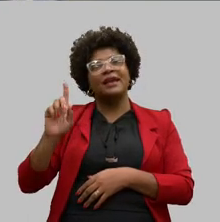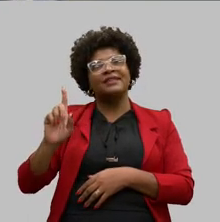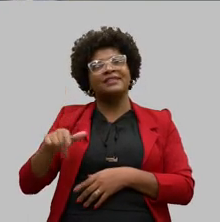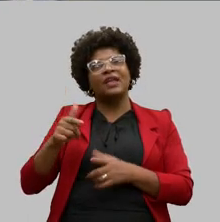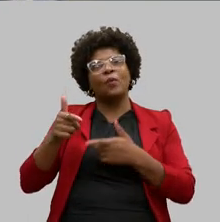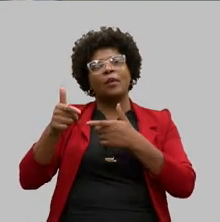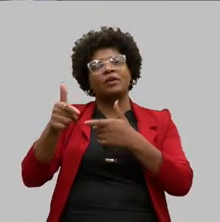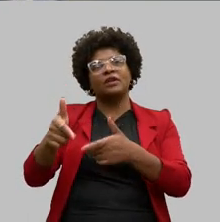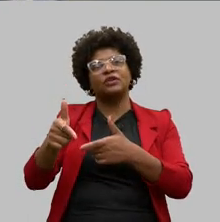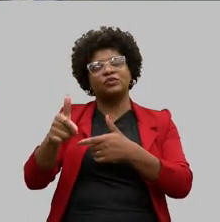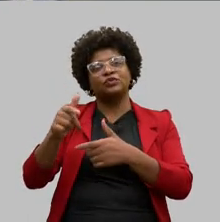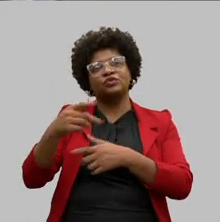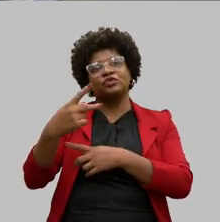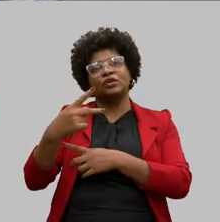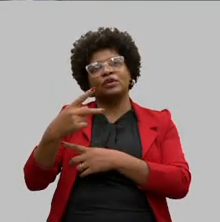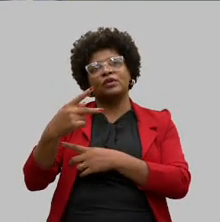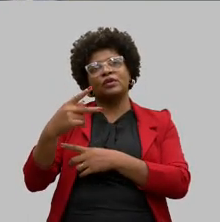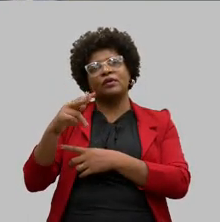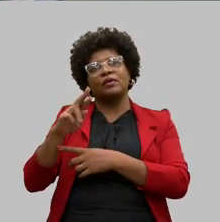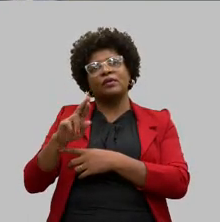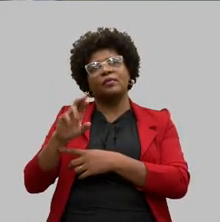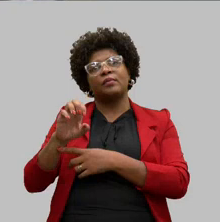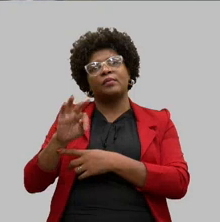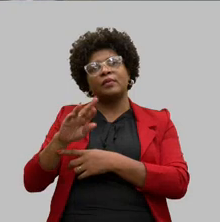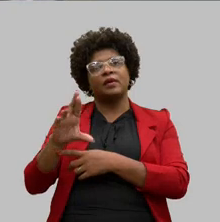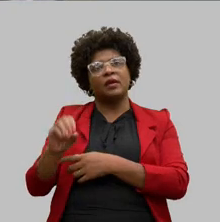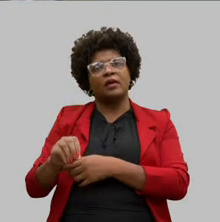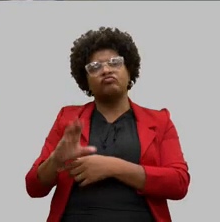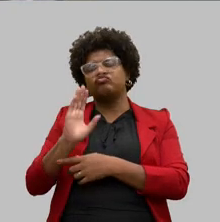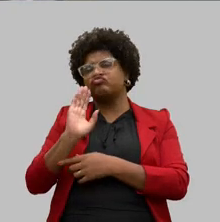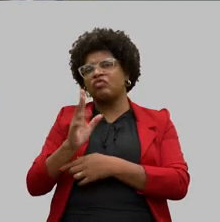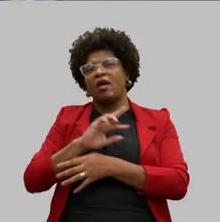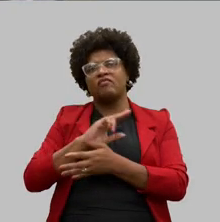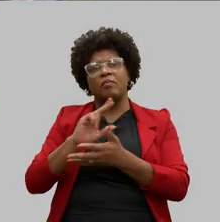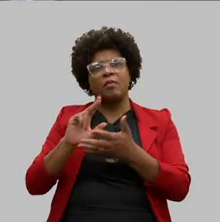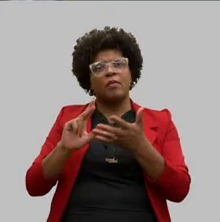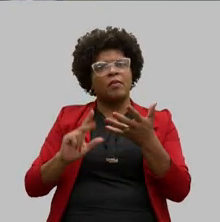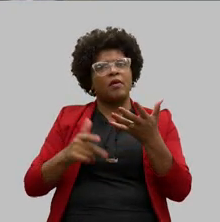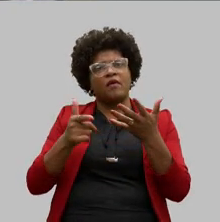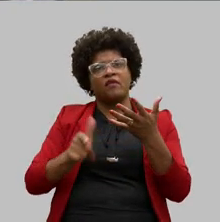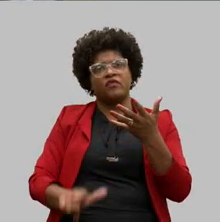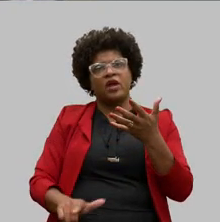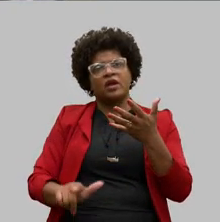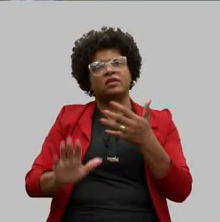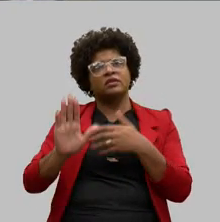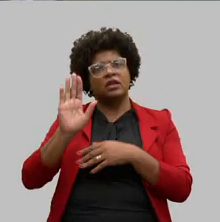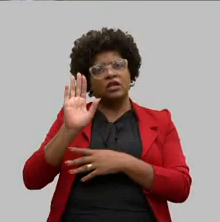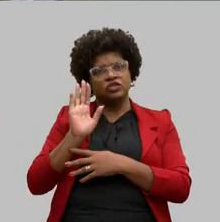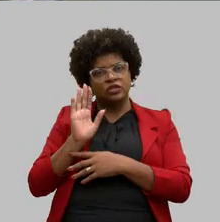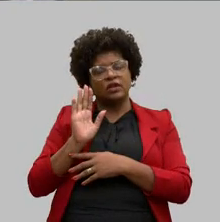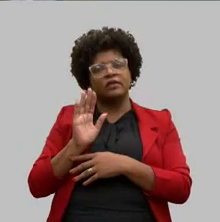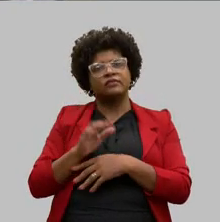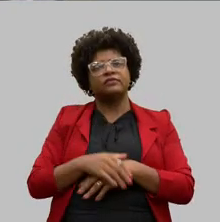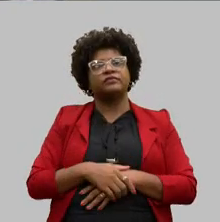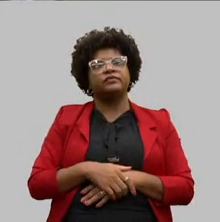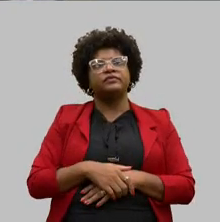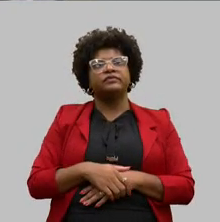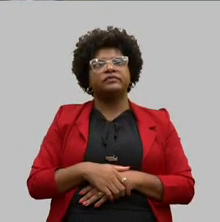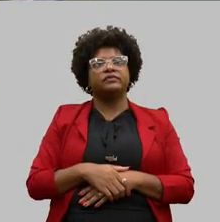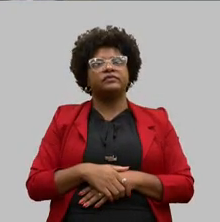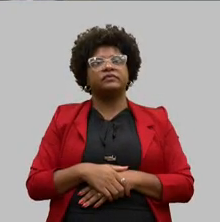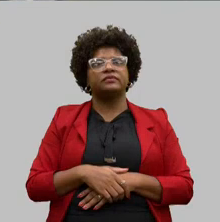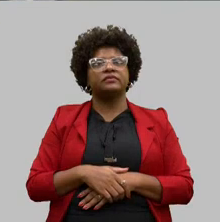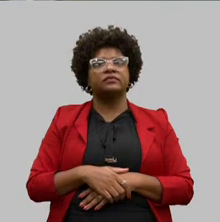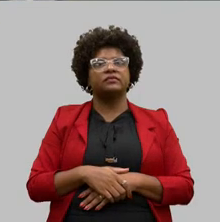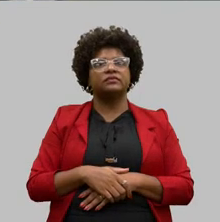Horizonte por inúmeros mandatos é assessor do presidente do senado Senador Rodrigo Pacheco para fazer aqui as suas considerações e bom dia a